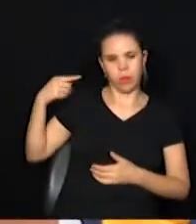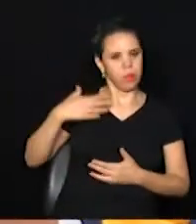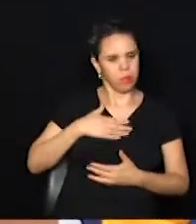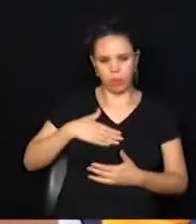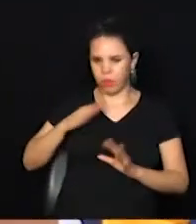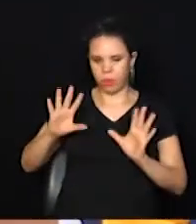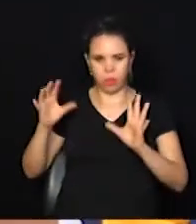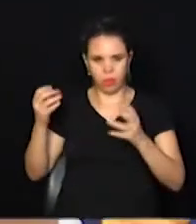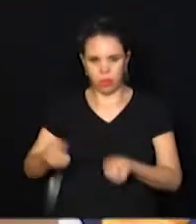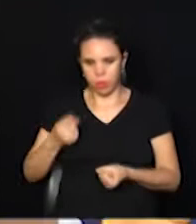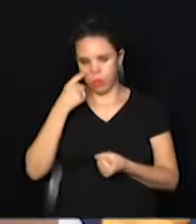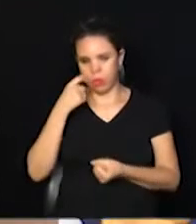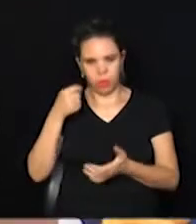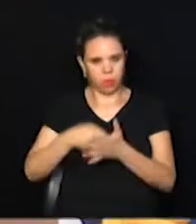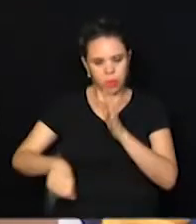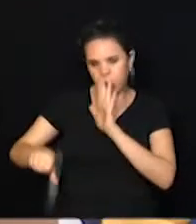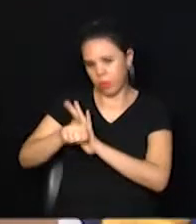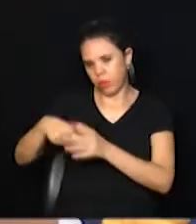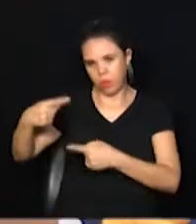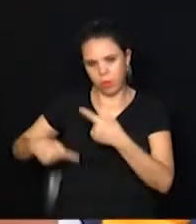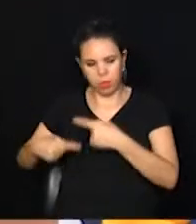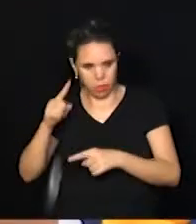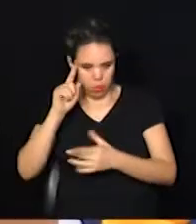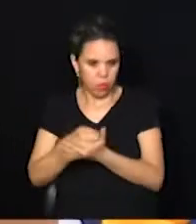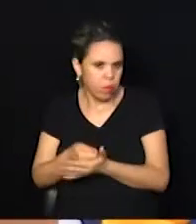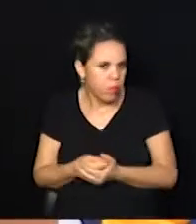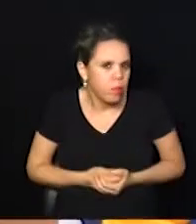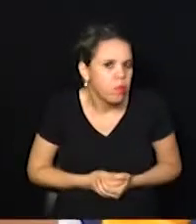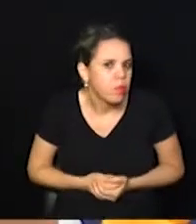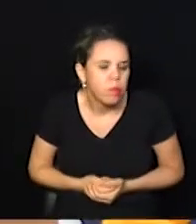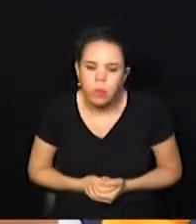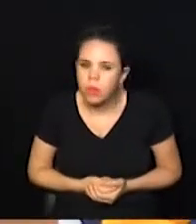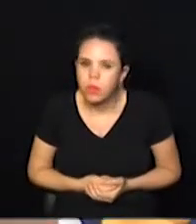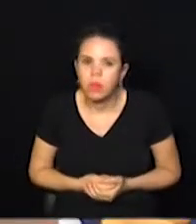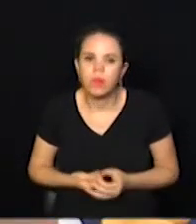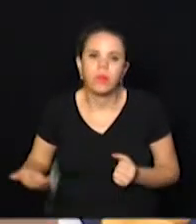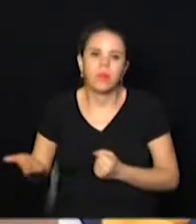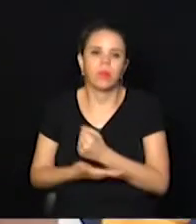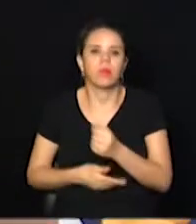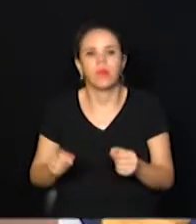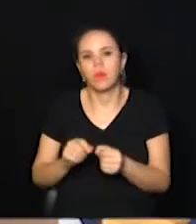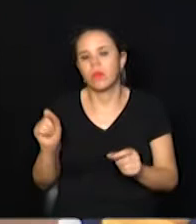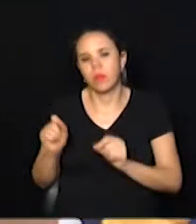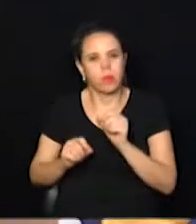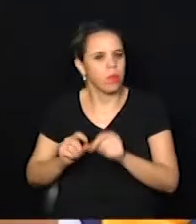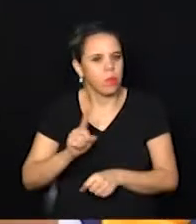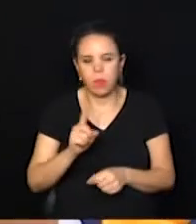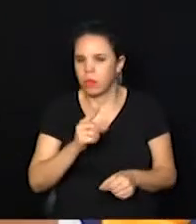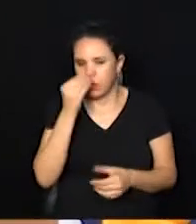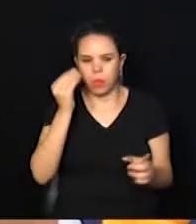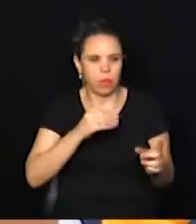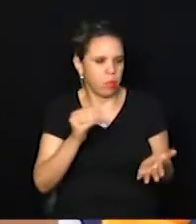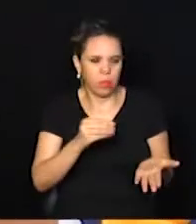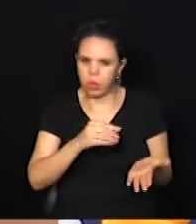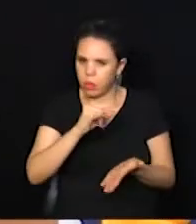à ideia da tese do crime político, crime de mando, o mínimo que ele deveria ter feito era não descartar essa tese,